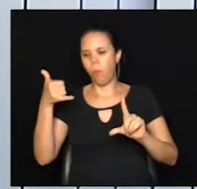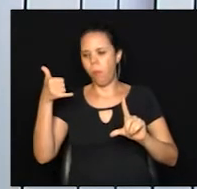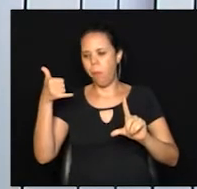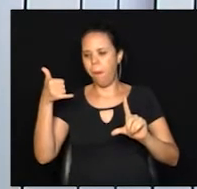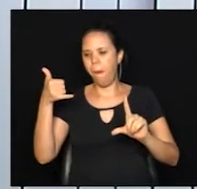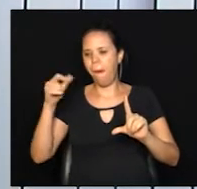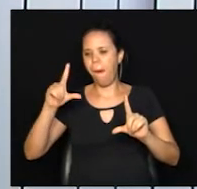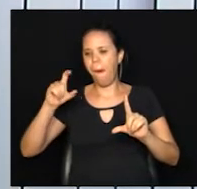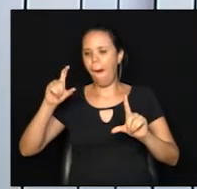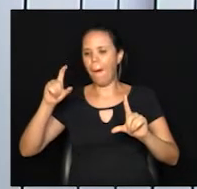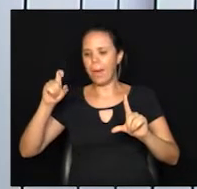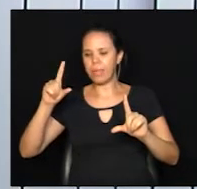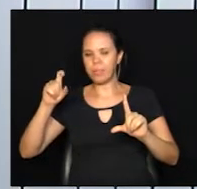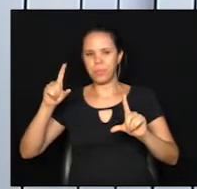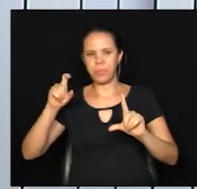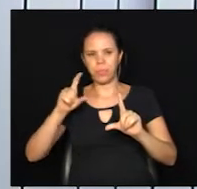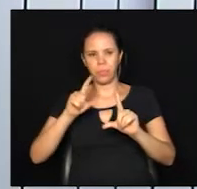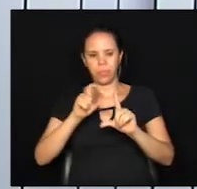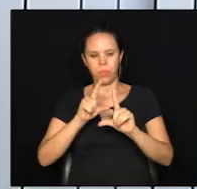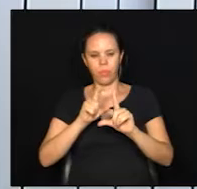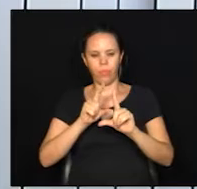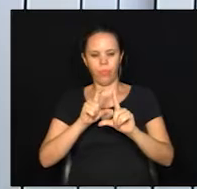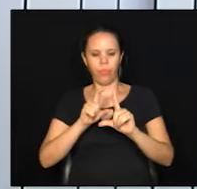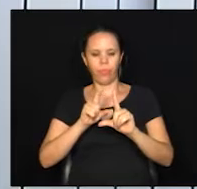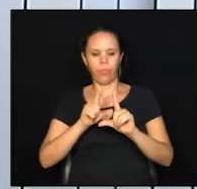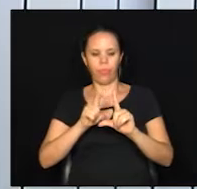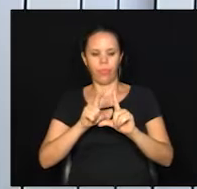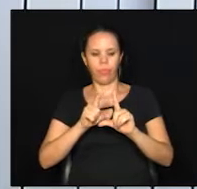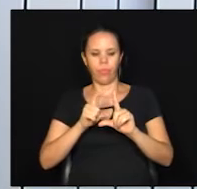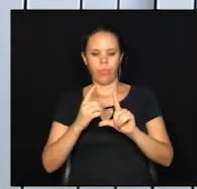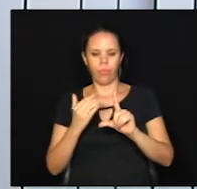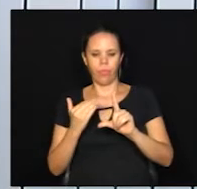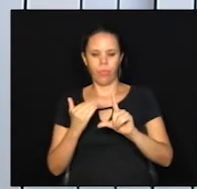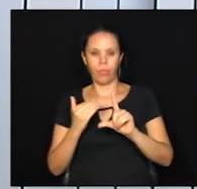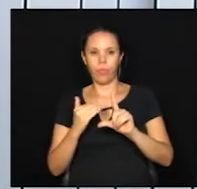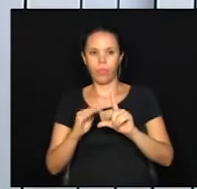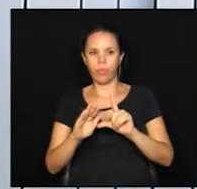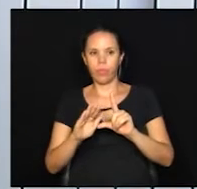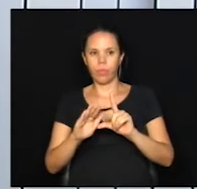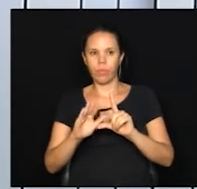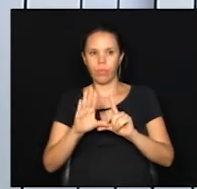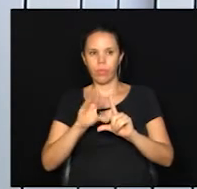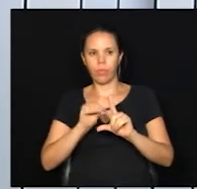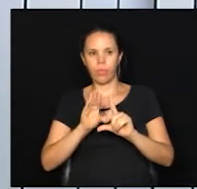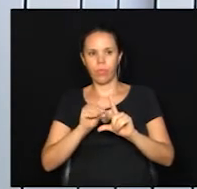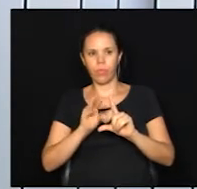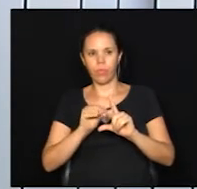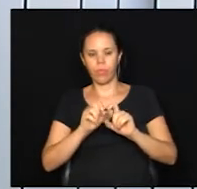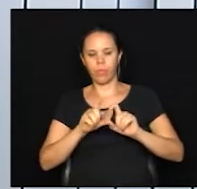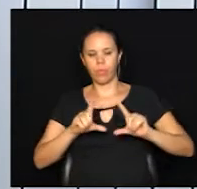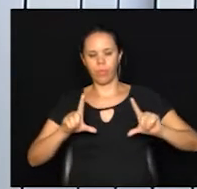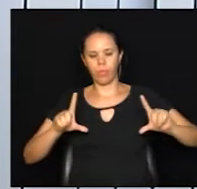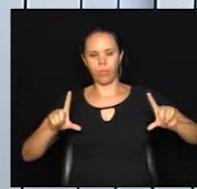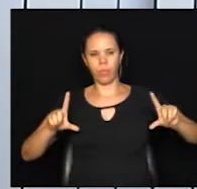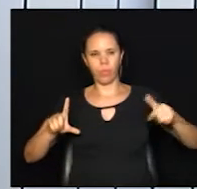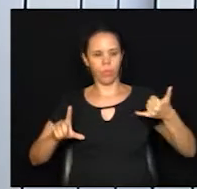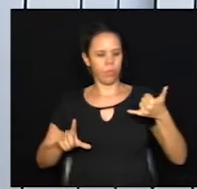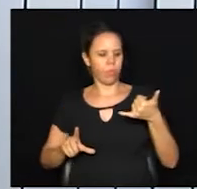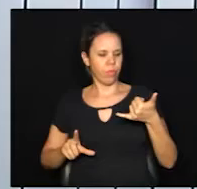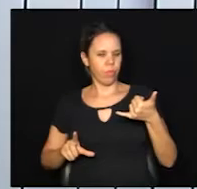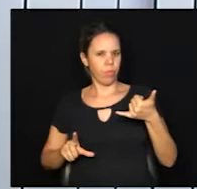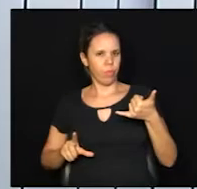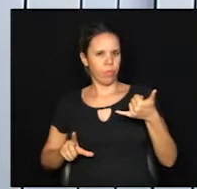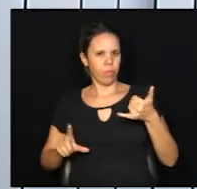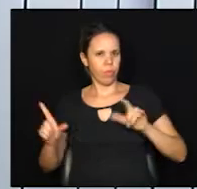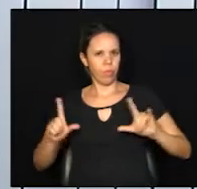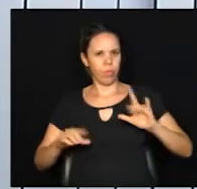celular, abre a câmera como se você fosse tirar uma foto e mira para esse QR Code. E aí já vai aparecer na tela do seu celular o